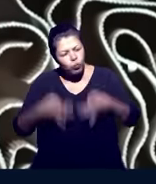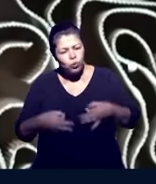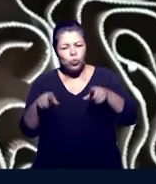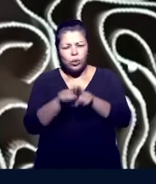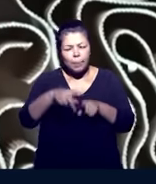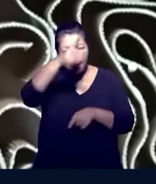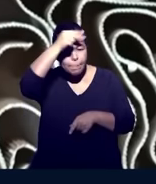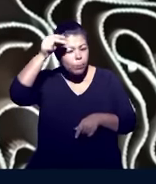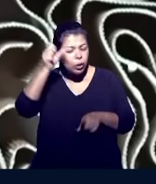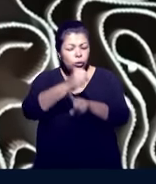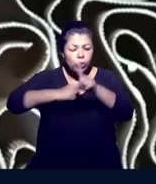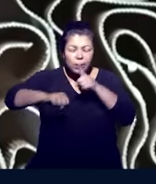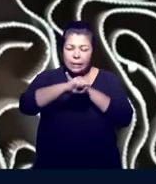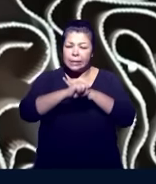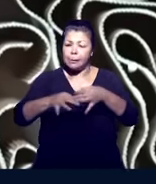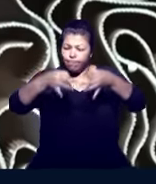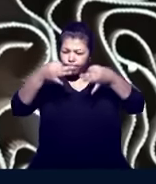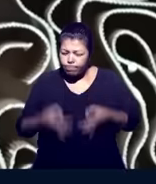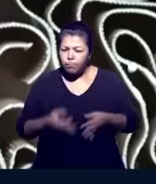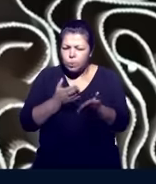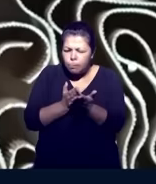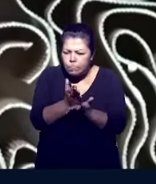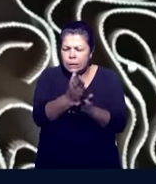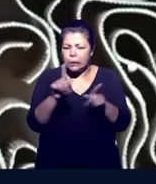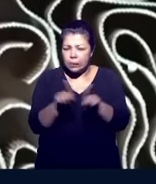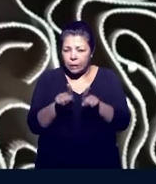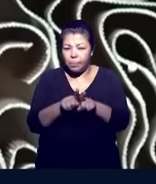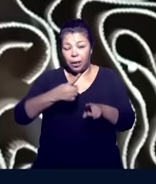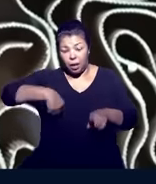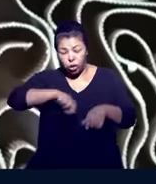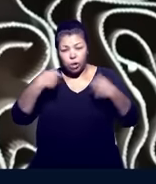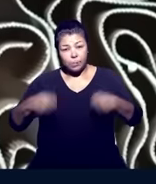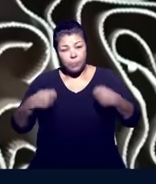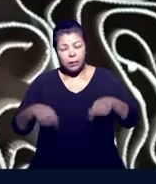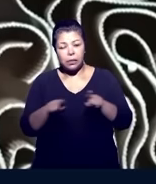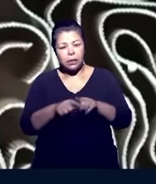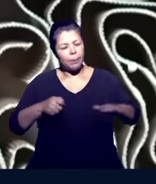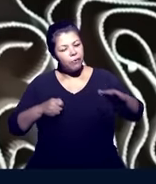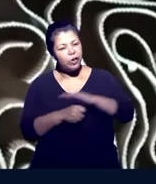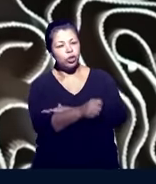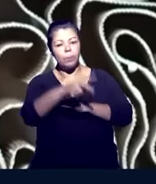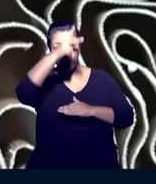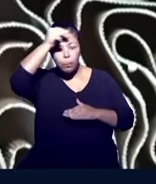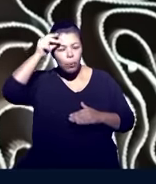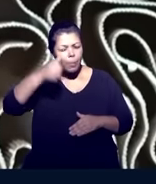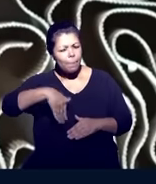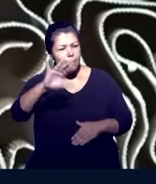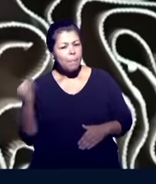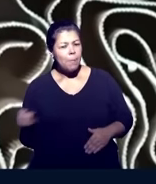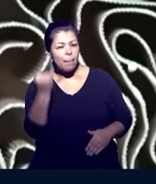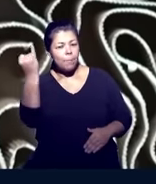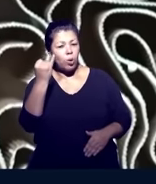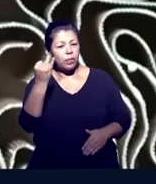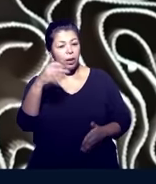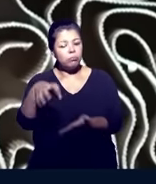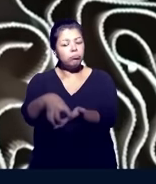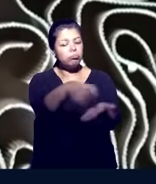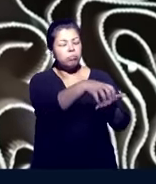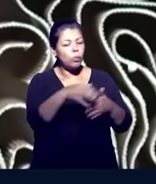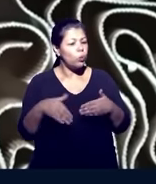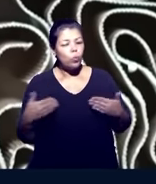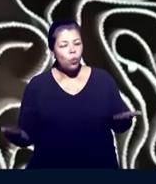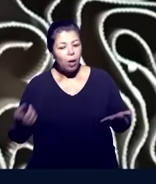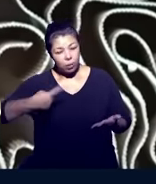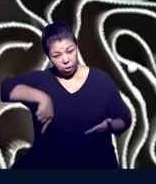sociais consistentes e consiga investir onde de fato se espera que o investimento público seja mais importante a gente precisa ter as contas